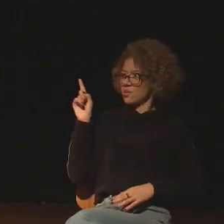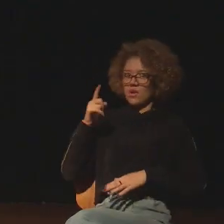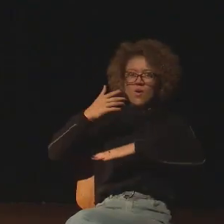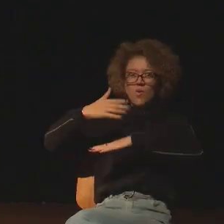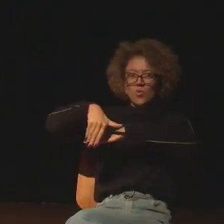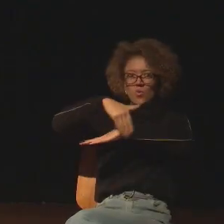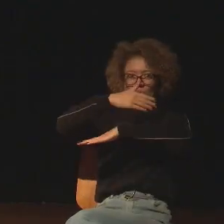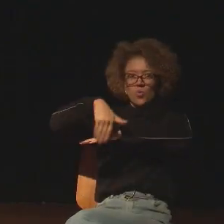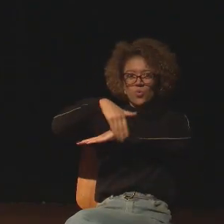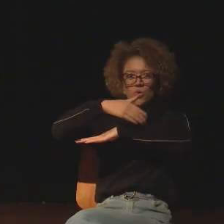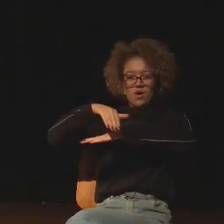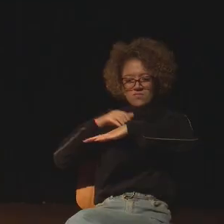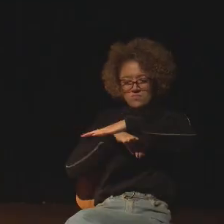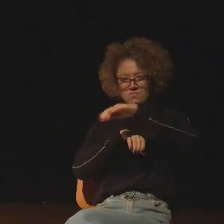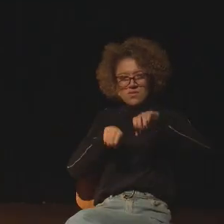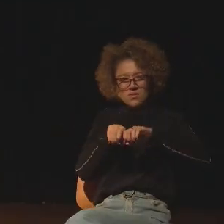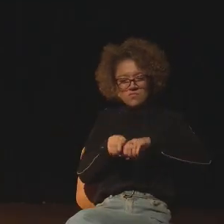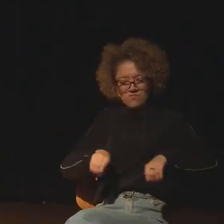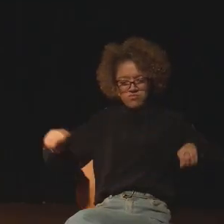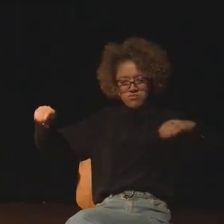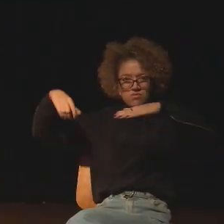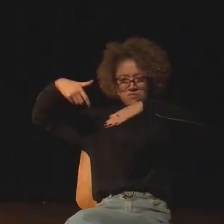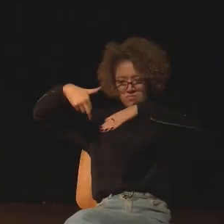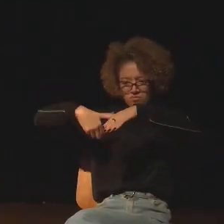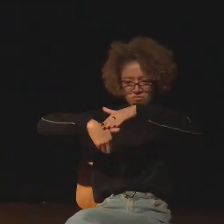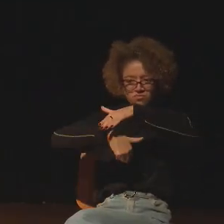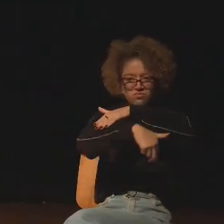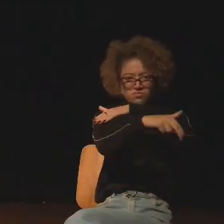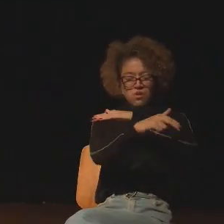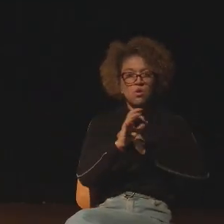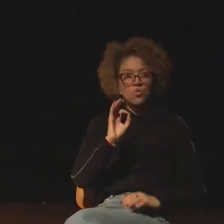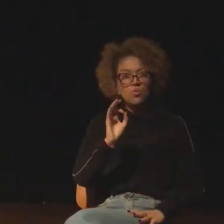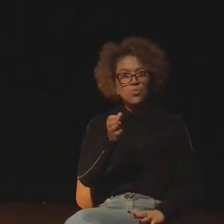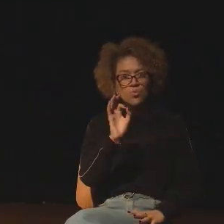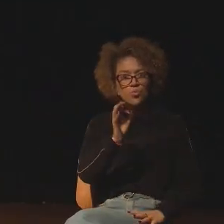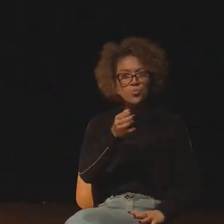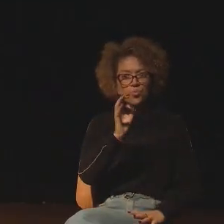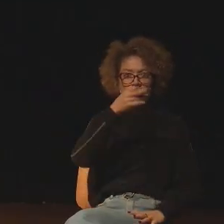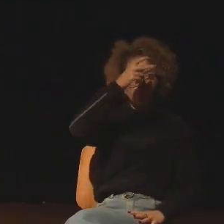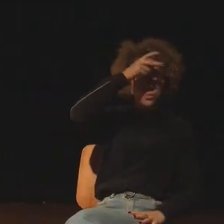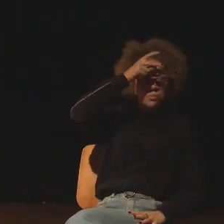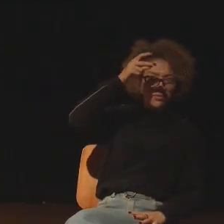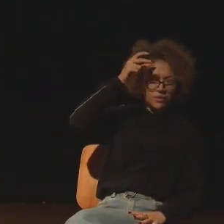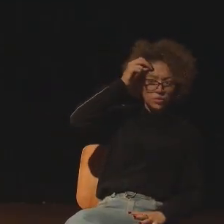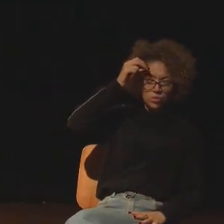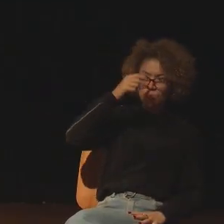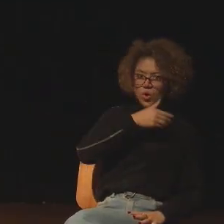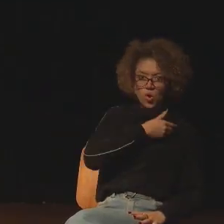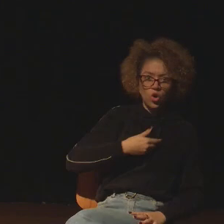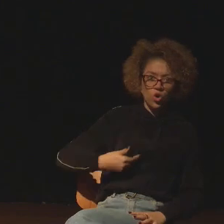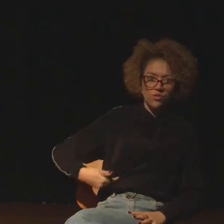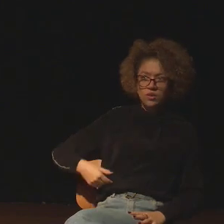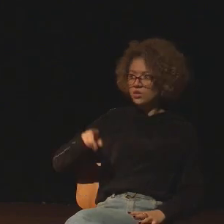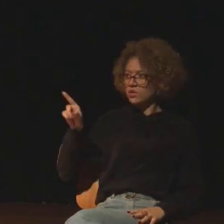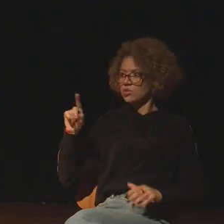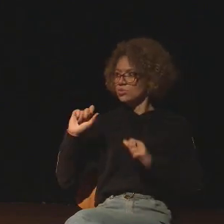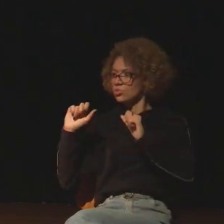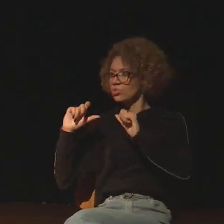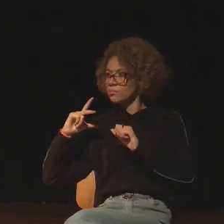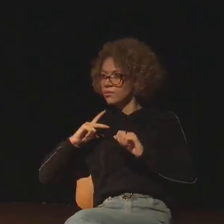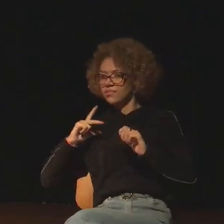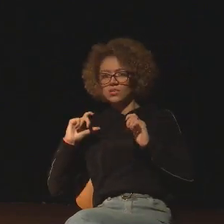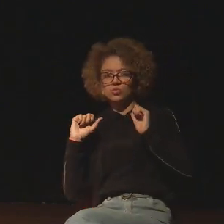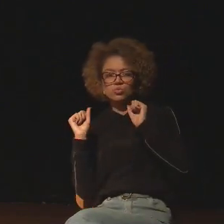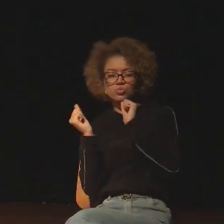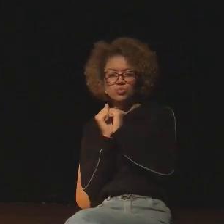vai beneficiar todo mundo. Então, é interessante ver quando o poder público, com uma organização social, faz algo em benefício de todo mundo. Mas eu